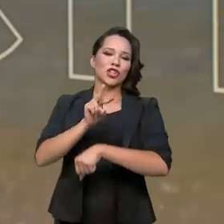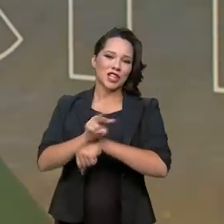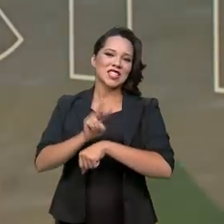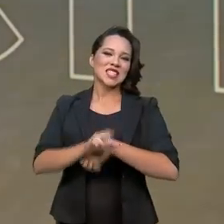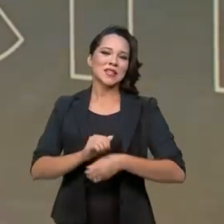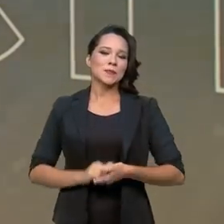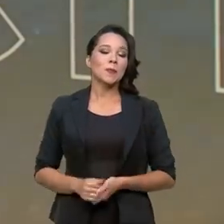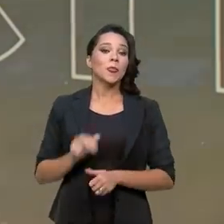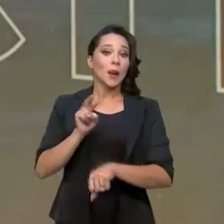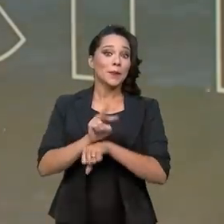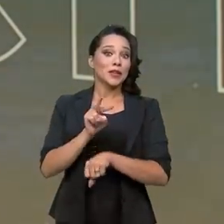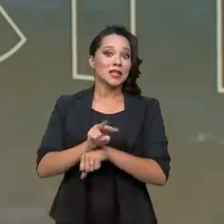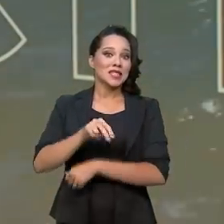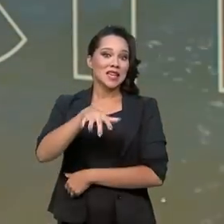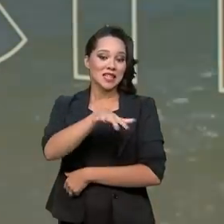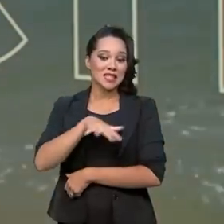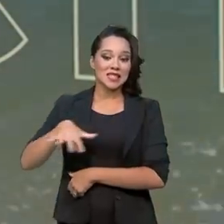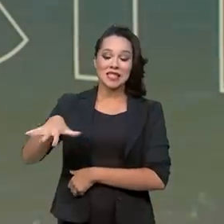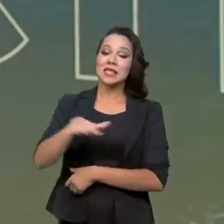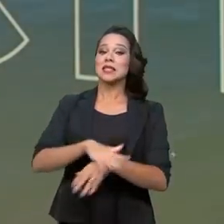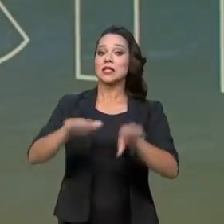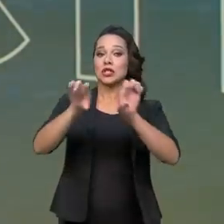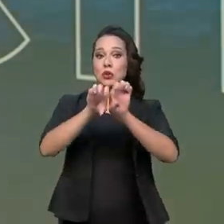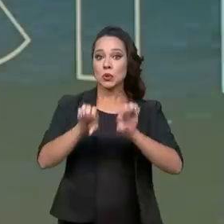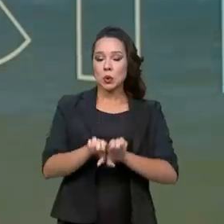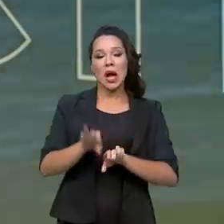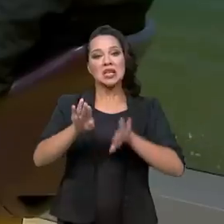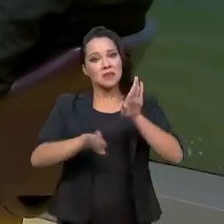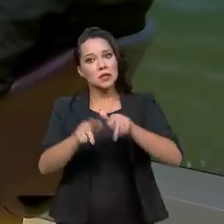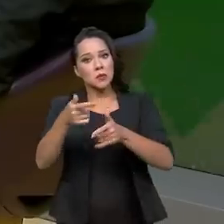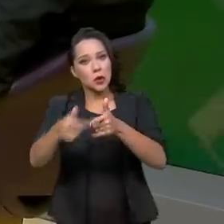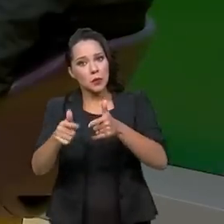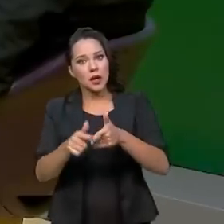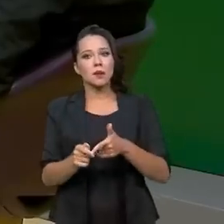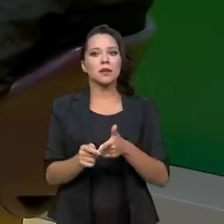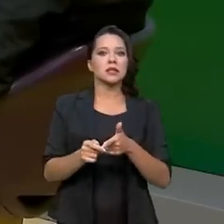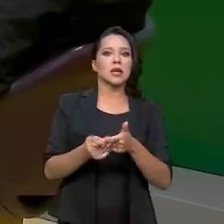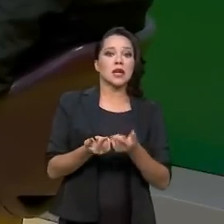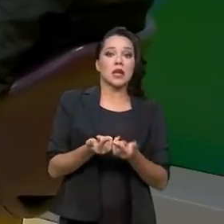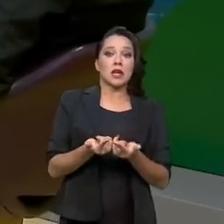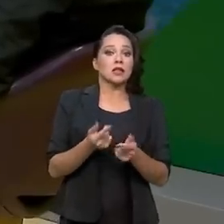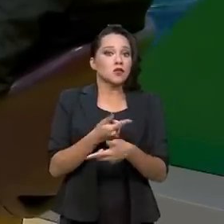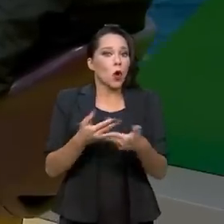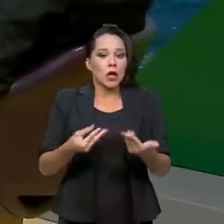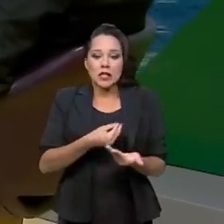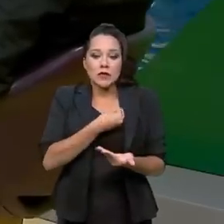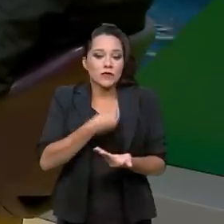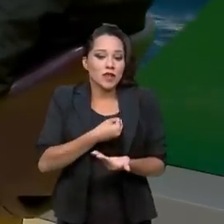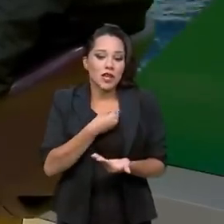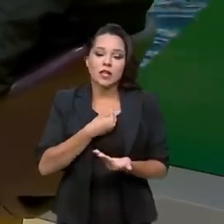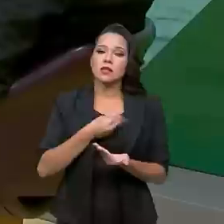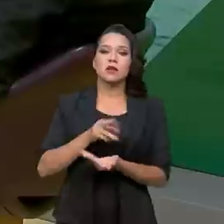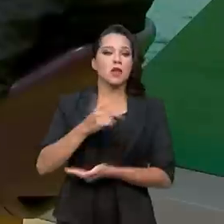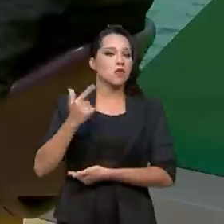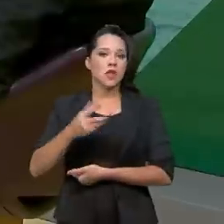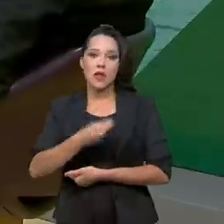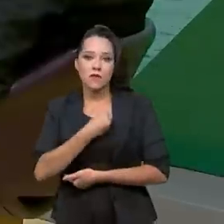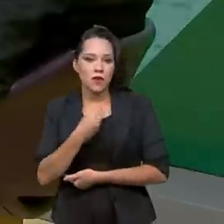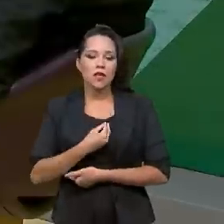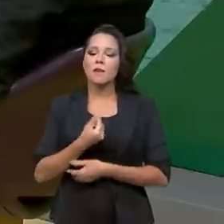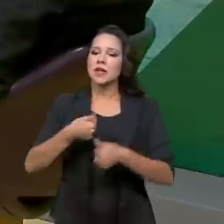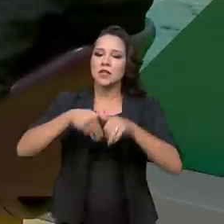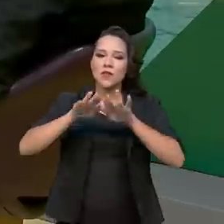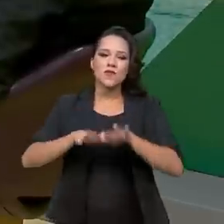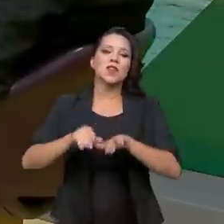proteger essas infraestruturas críticas, esses recursos vivos, não vivos, que estão lá.